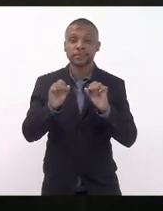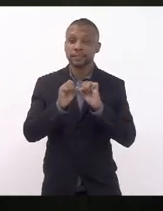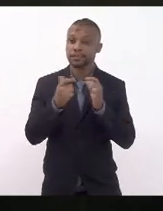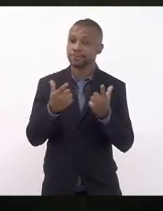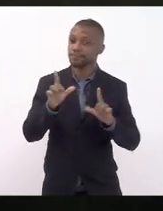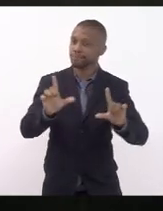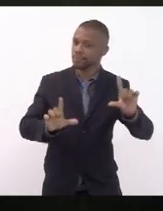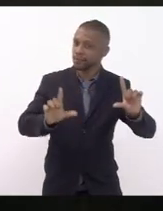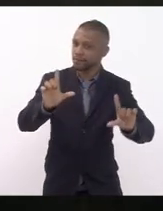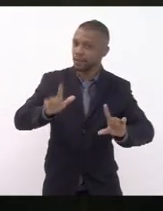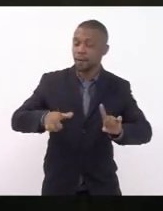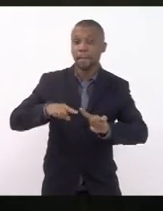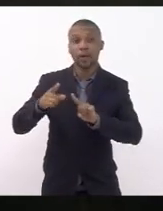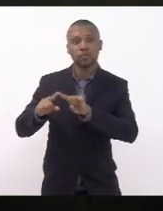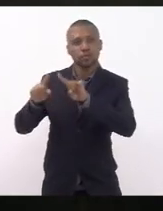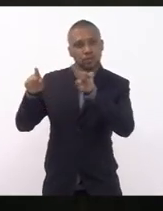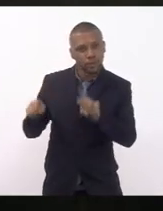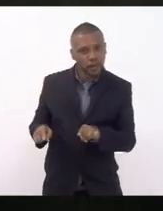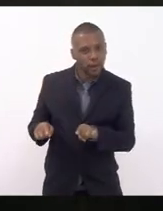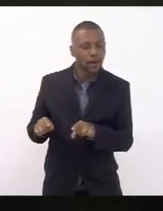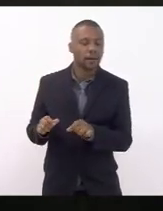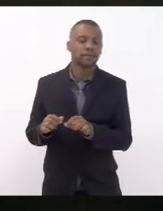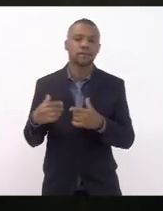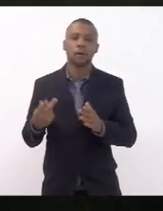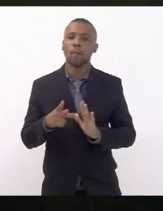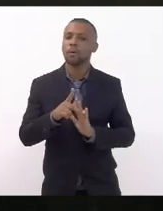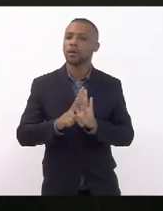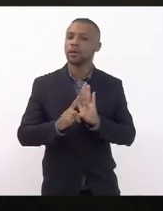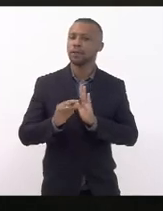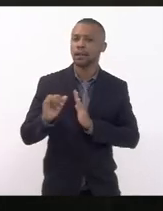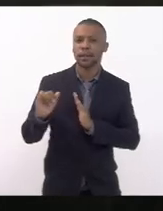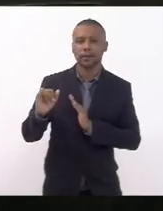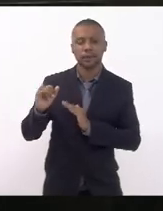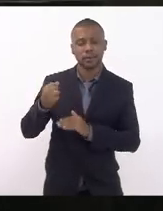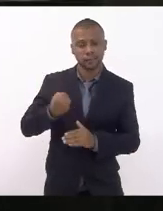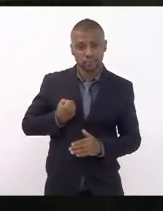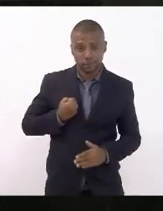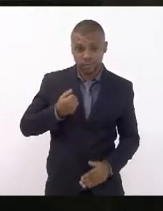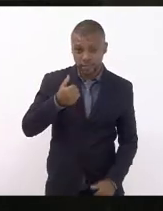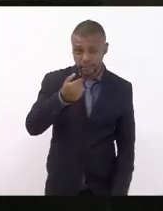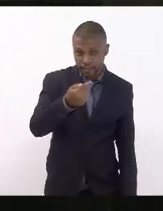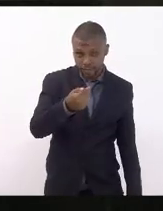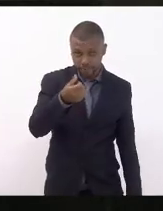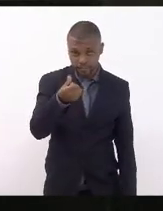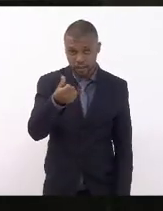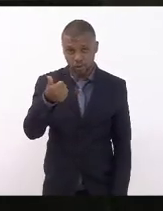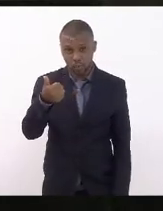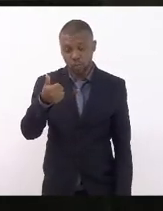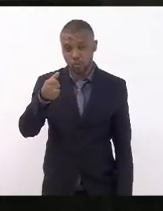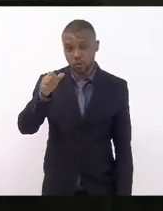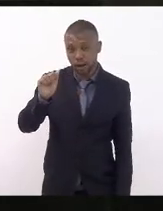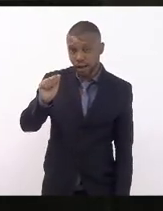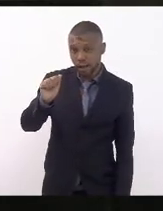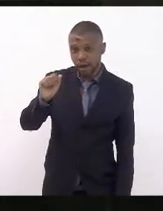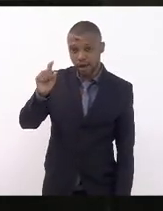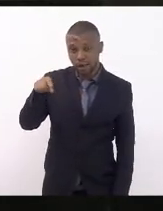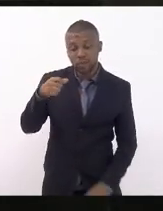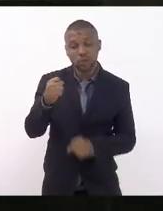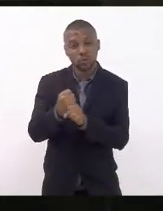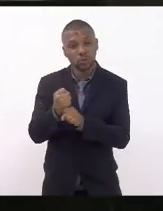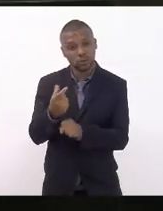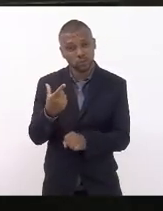assessores, o projeto de lei 761-A de 2015 é do deputado